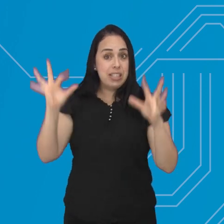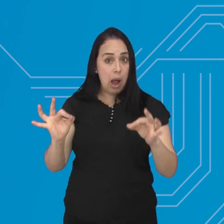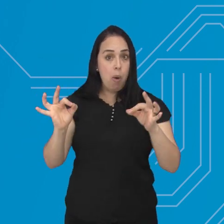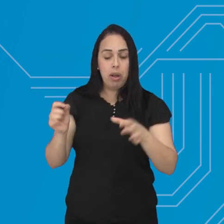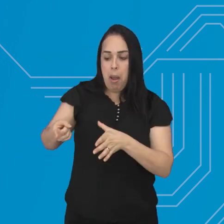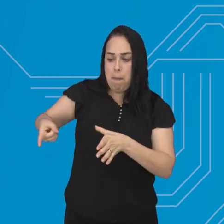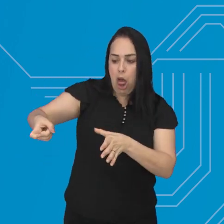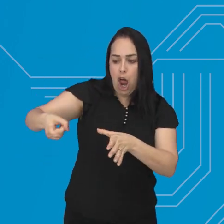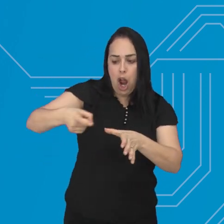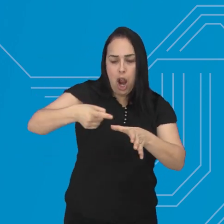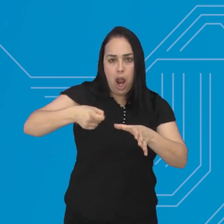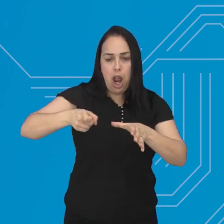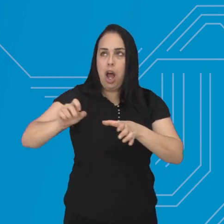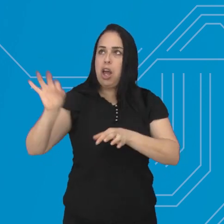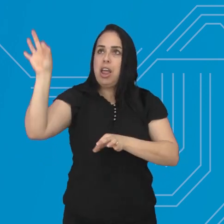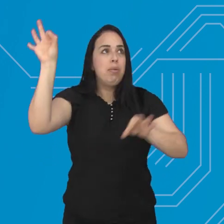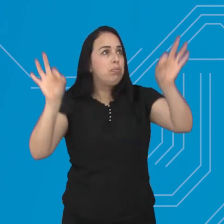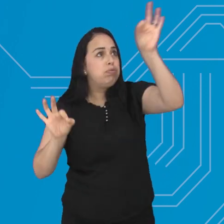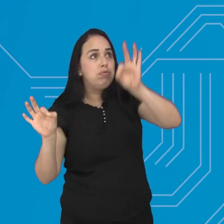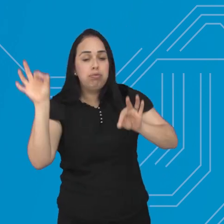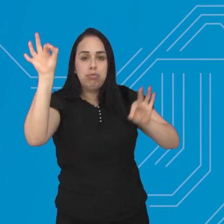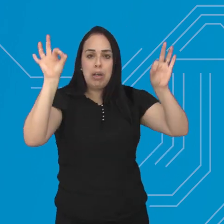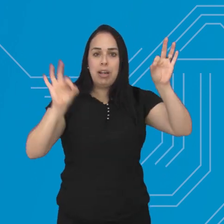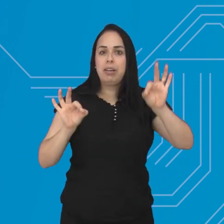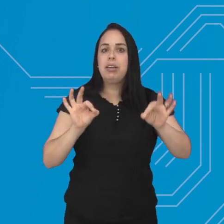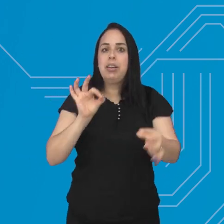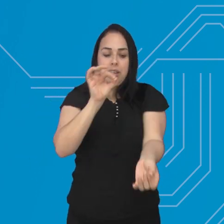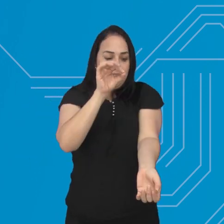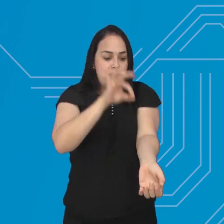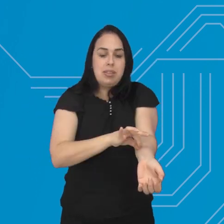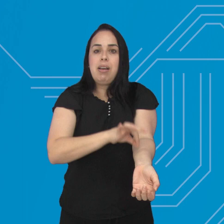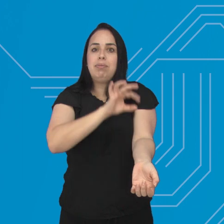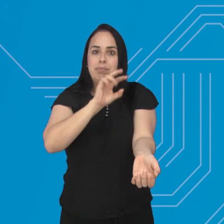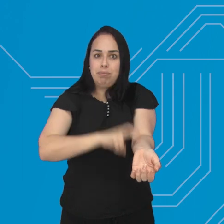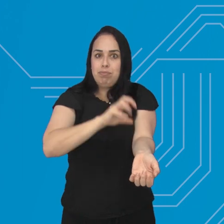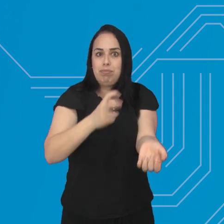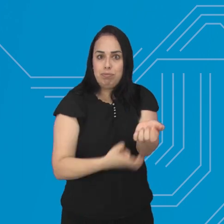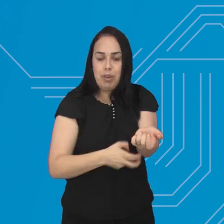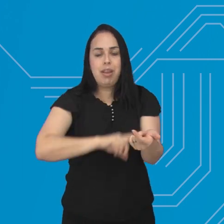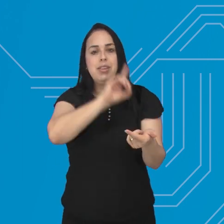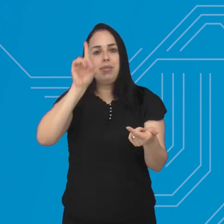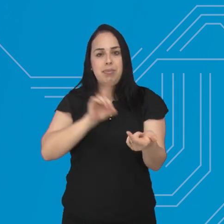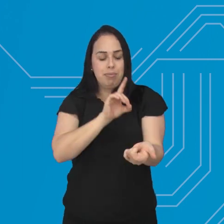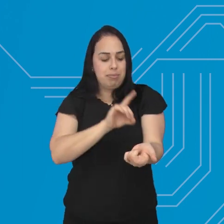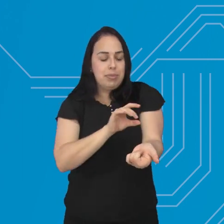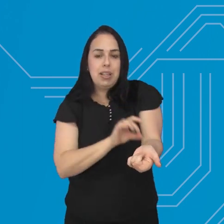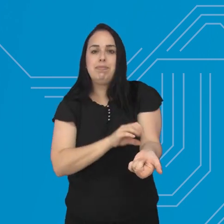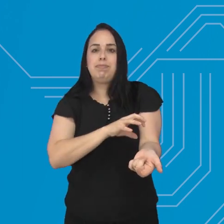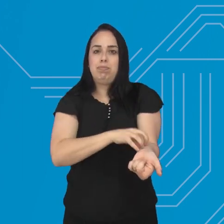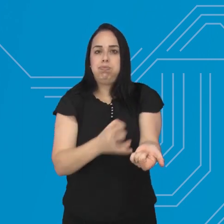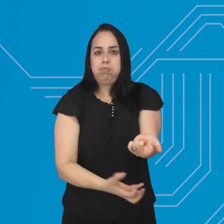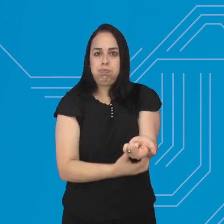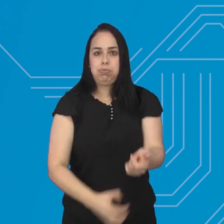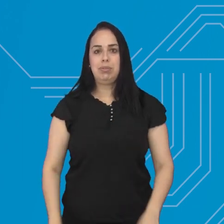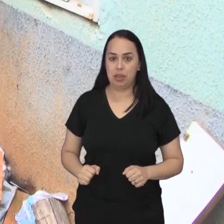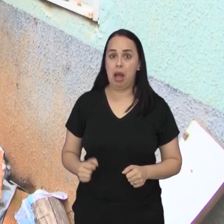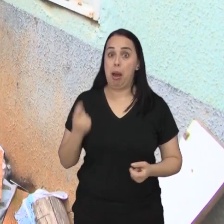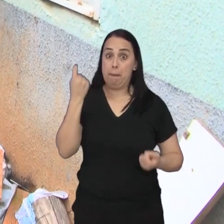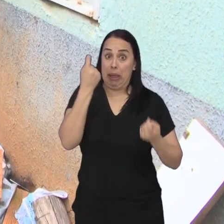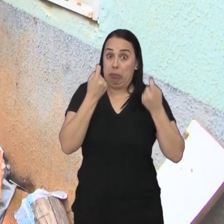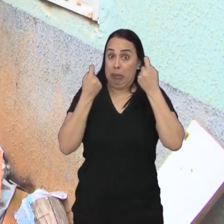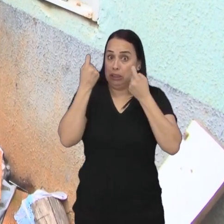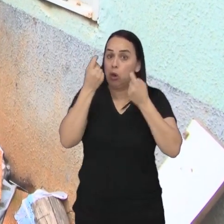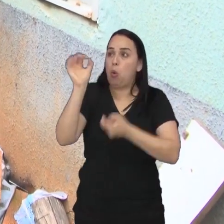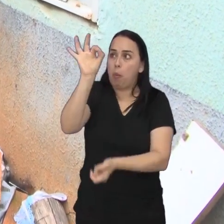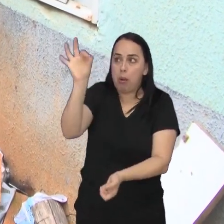dado representa um alerta em relação à infestação do mosquito transmissor de dengue, chikungunya e zika vírus.